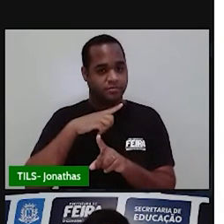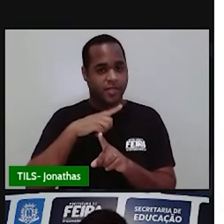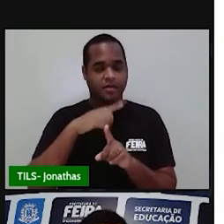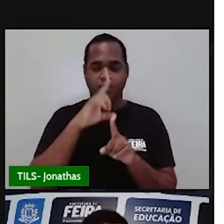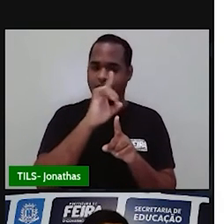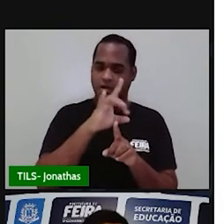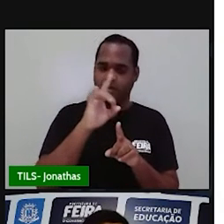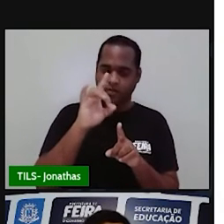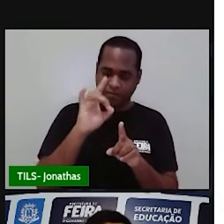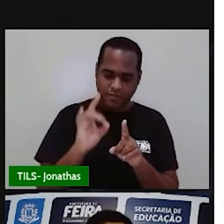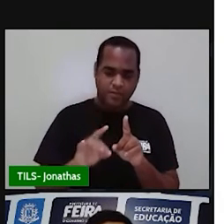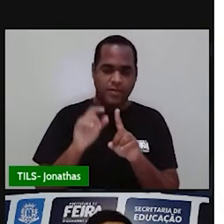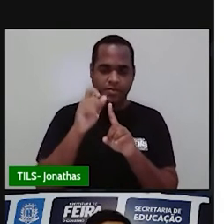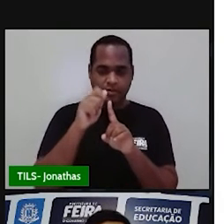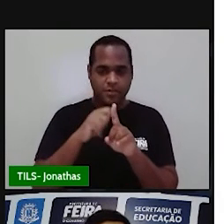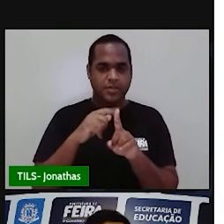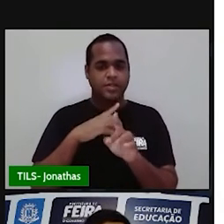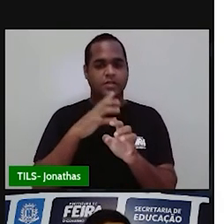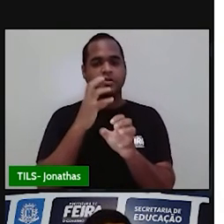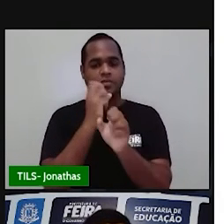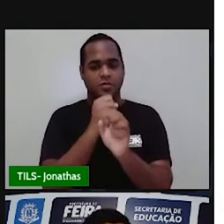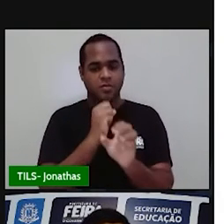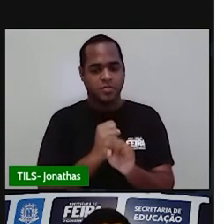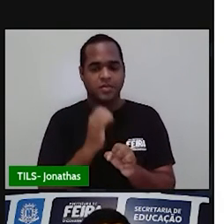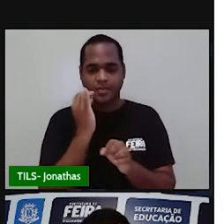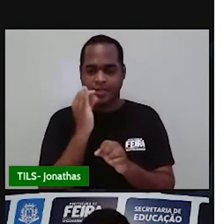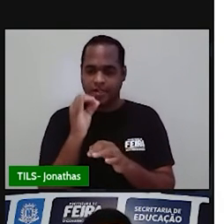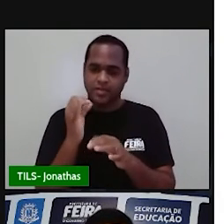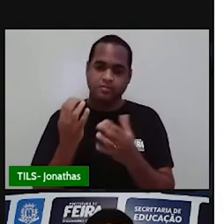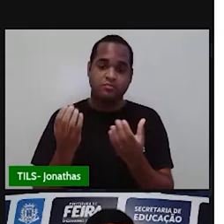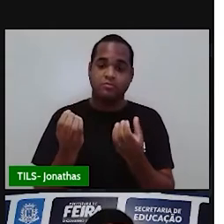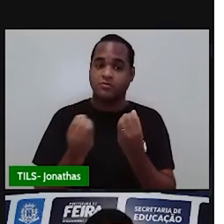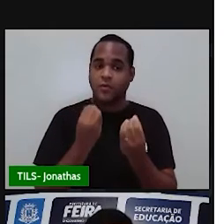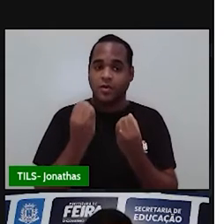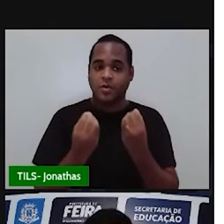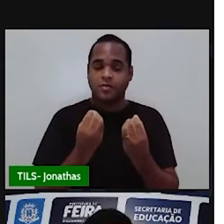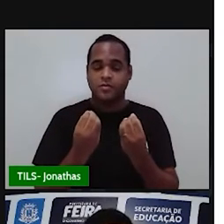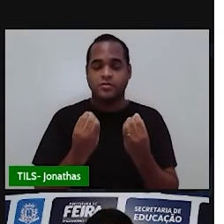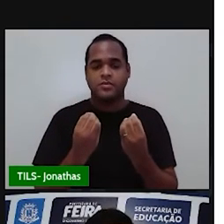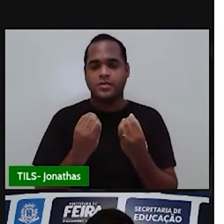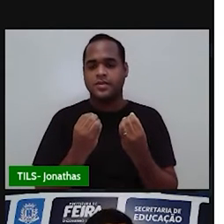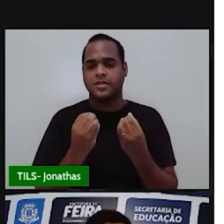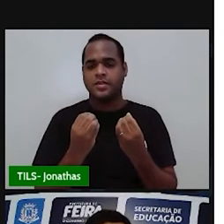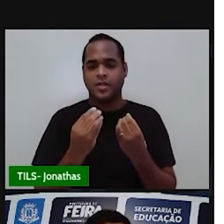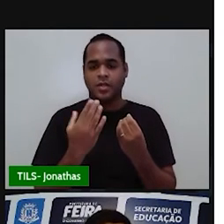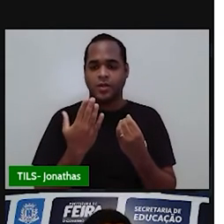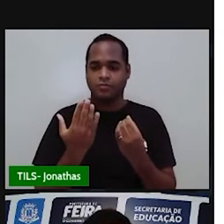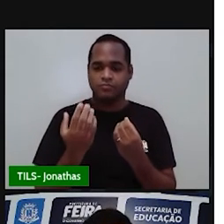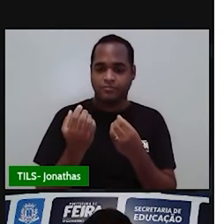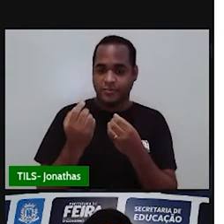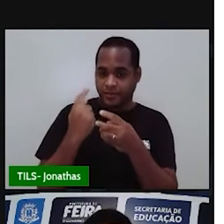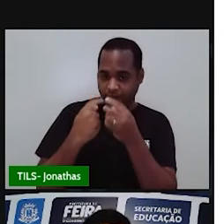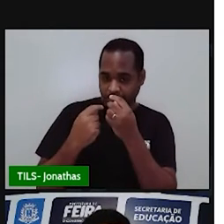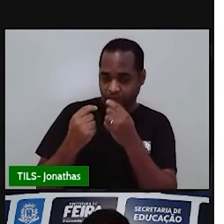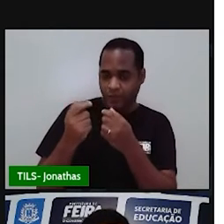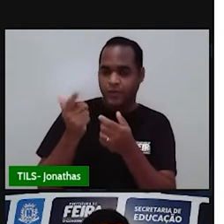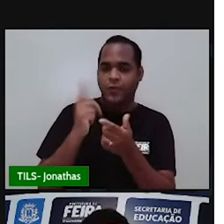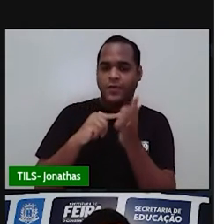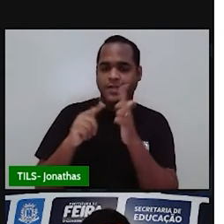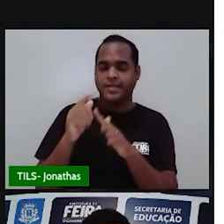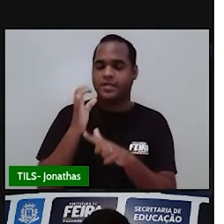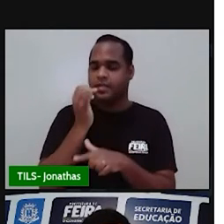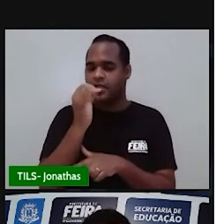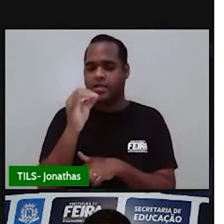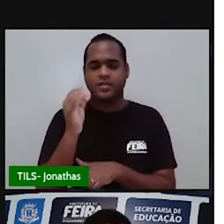para cada mês você tem o consumo de energia daquele mês, que é o que foi consumido de energia elétrica, né? E